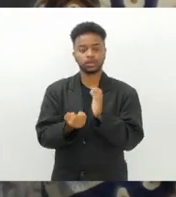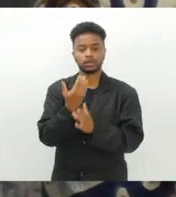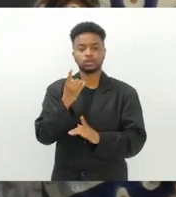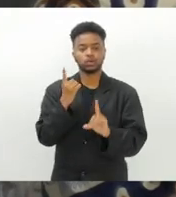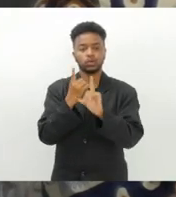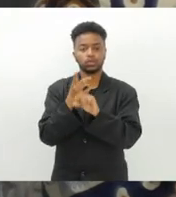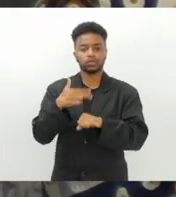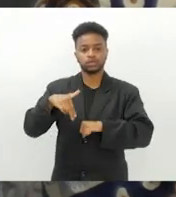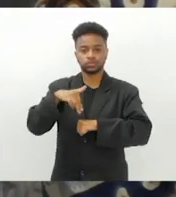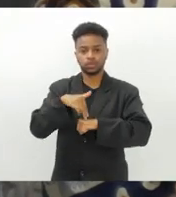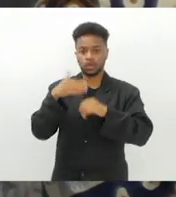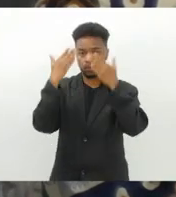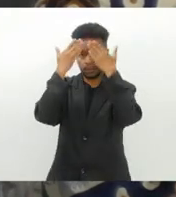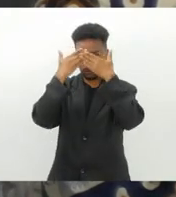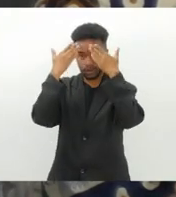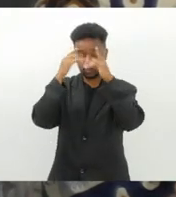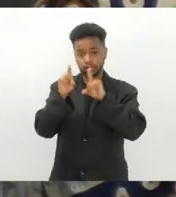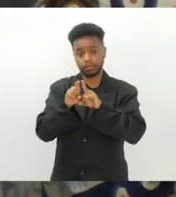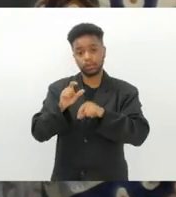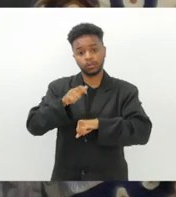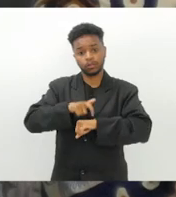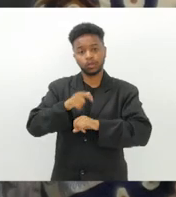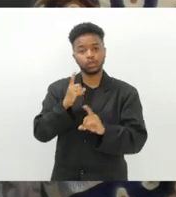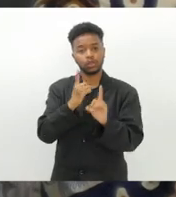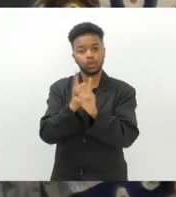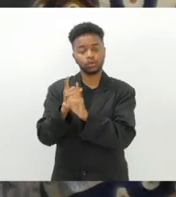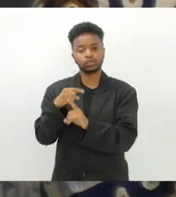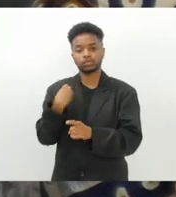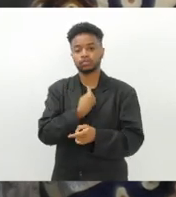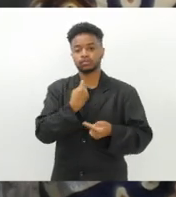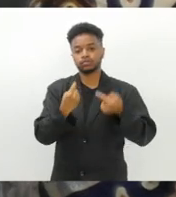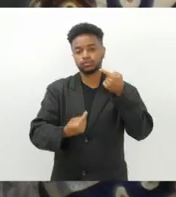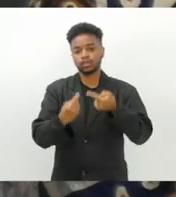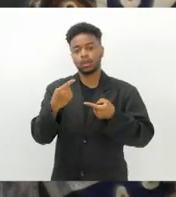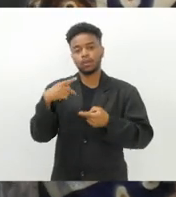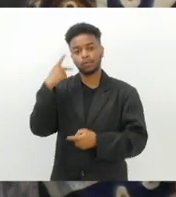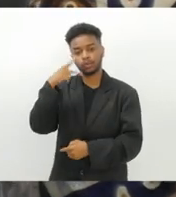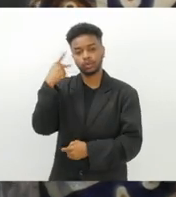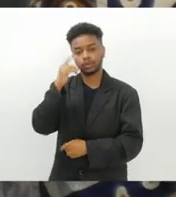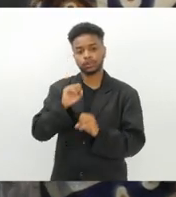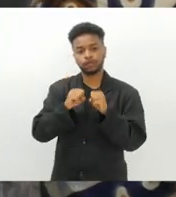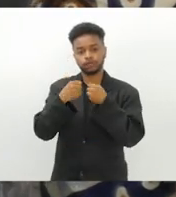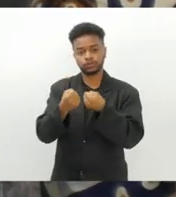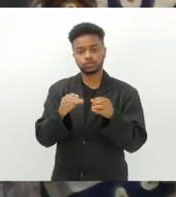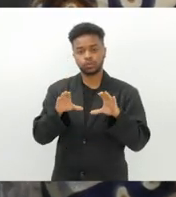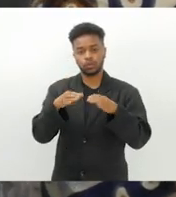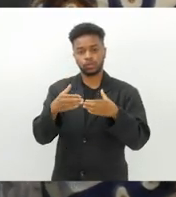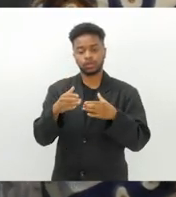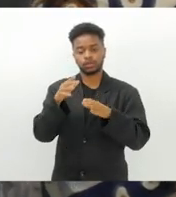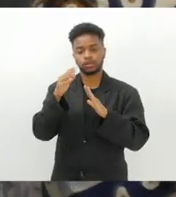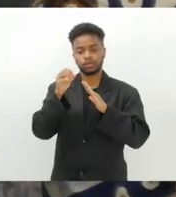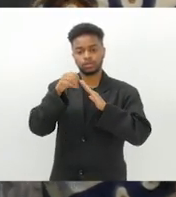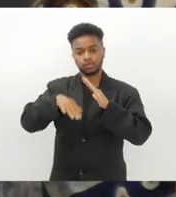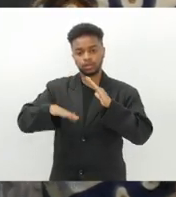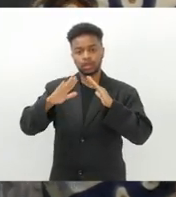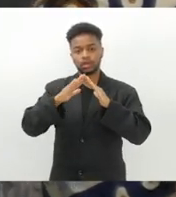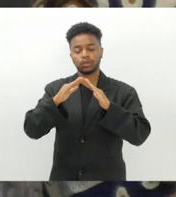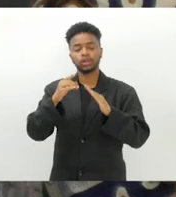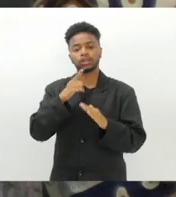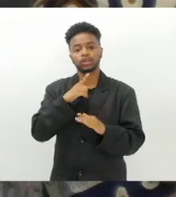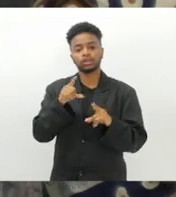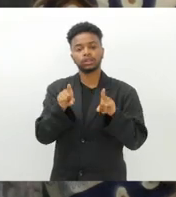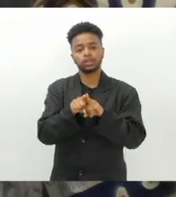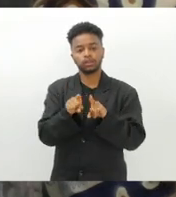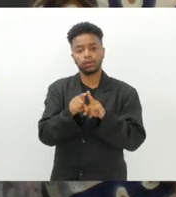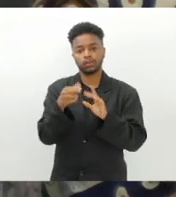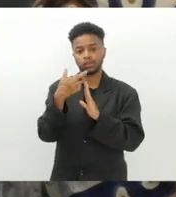Umbanda, e nesse encontro, que a gente debateu políticas de defesa das comunidades de terreiro, entre outros assuntos, está sendo